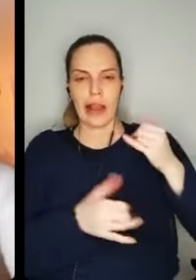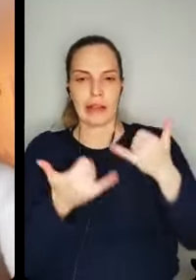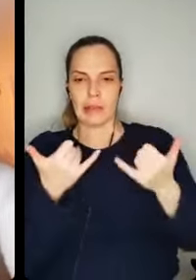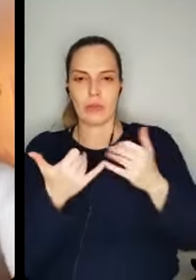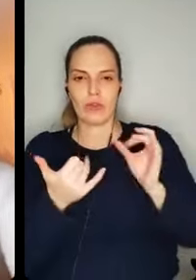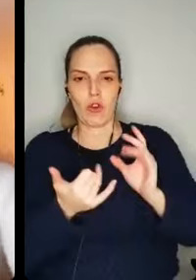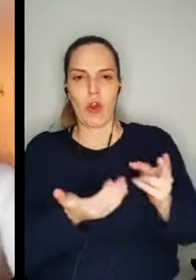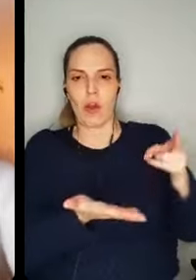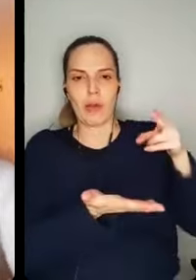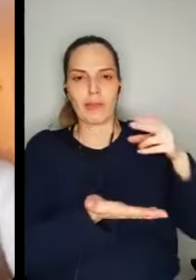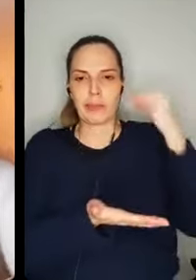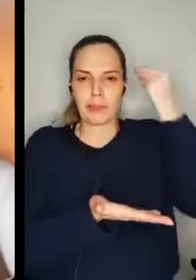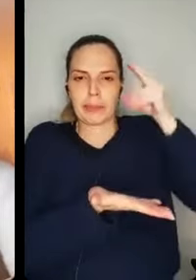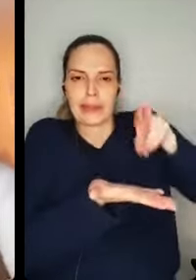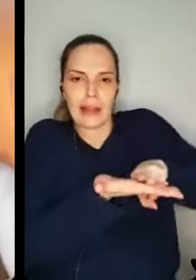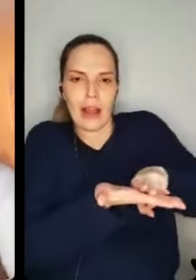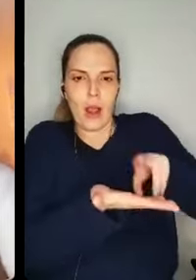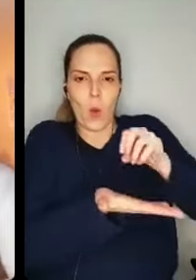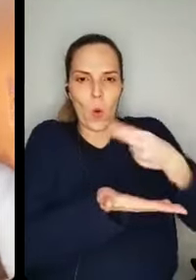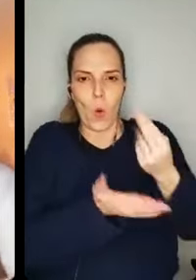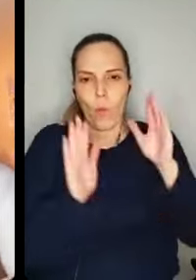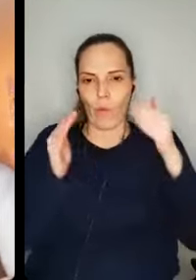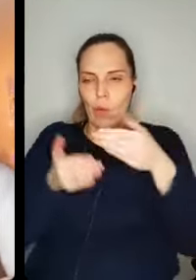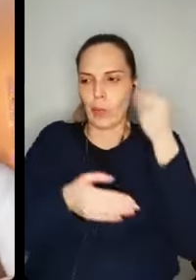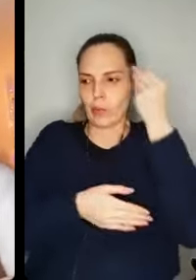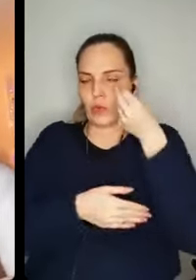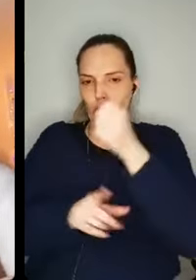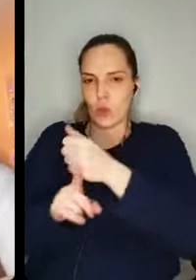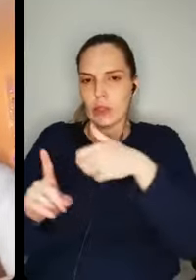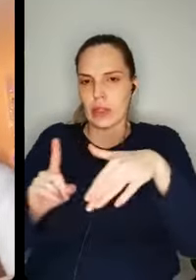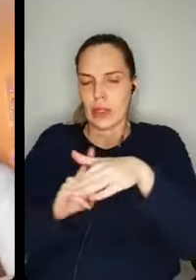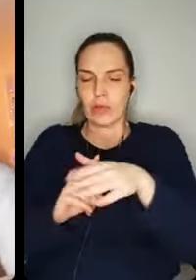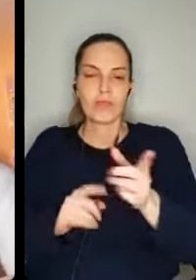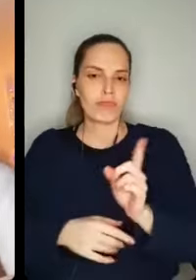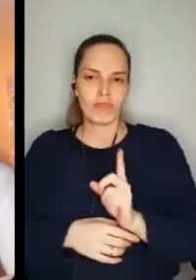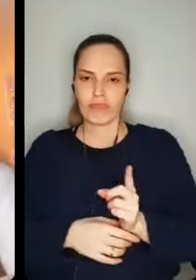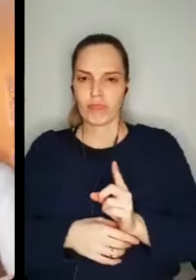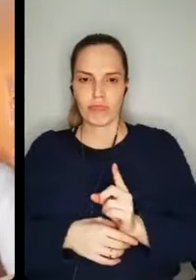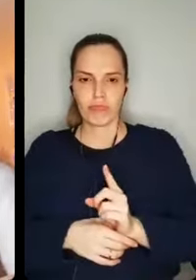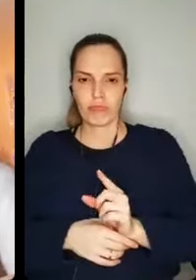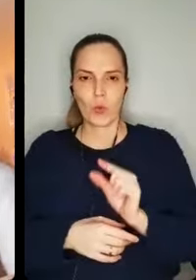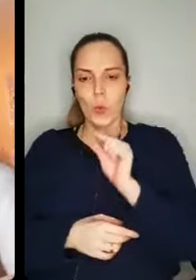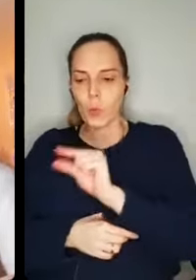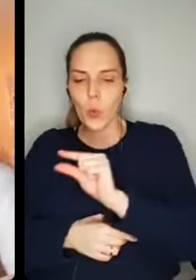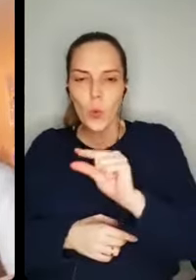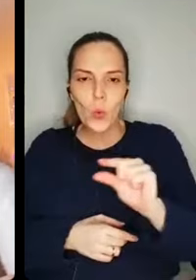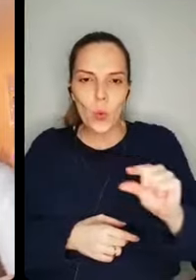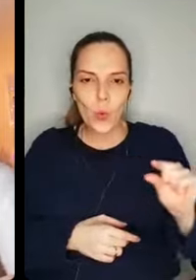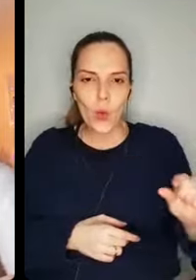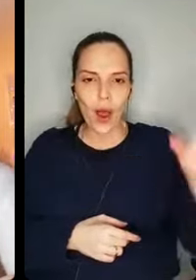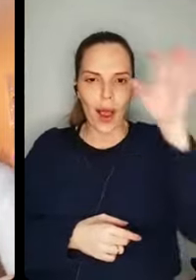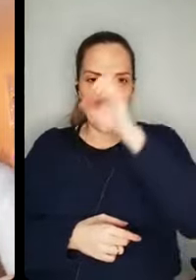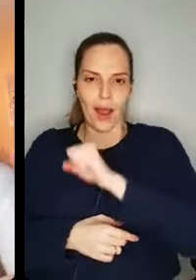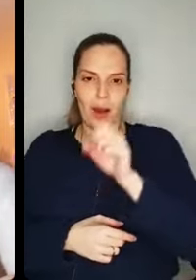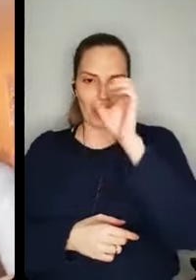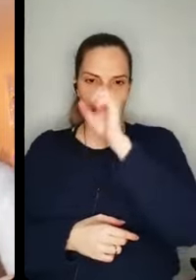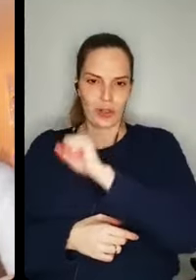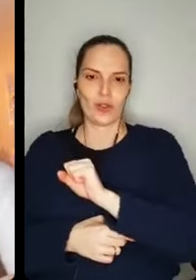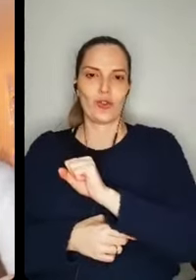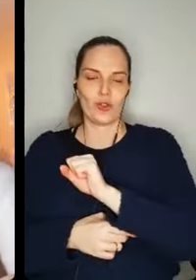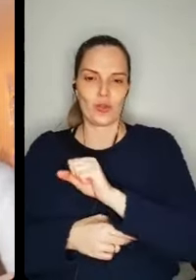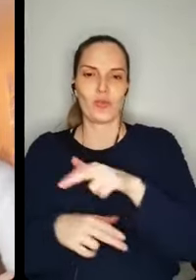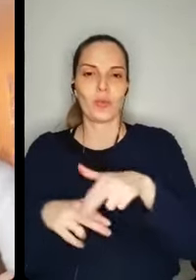para mais uma psicologia social. A gente acaba se aprofundando um pouco em tudo, assim. E essa foi um dos motivos que